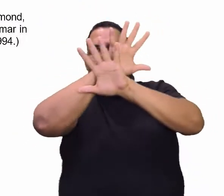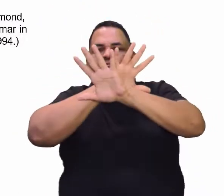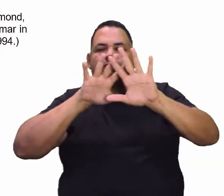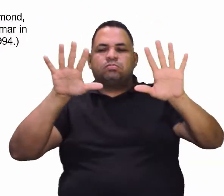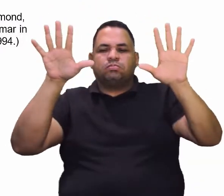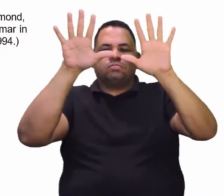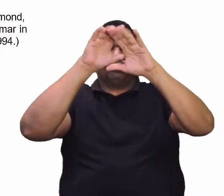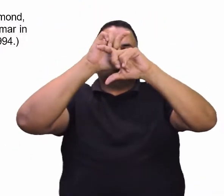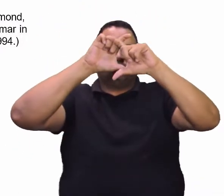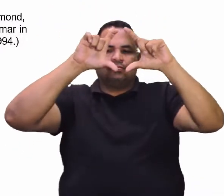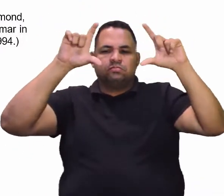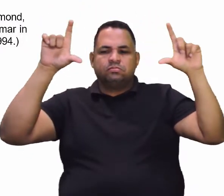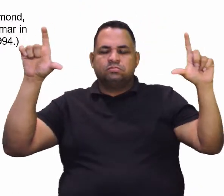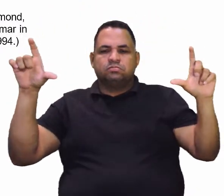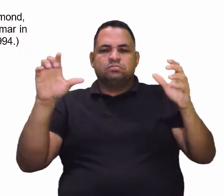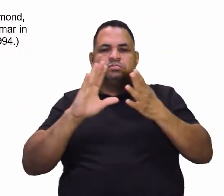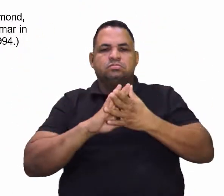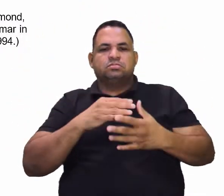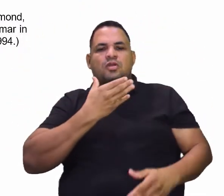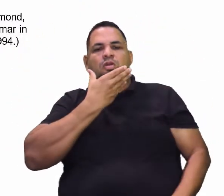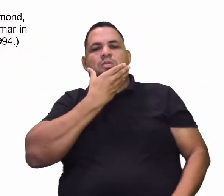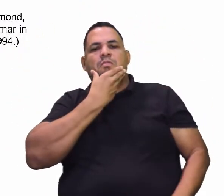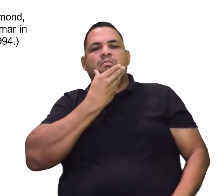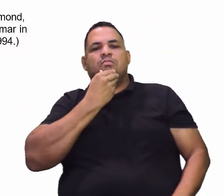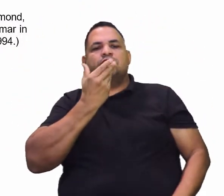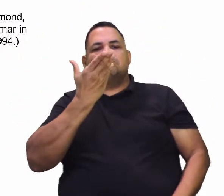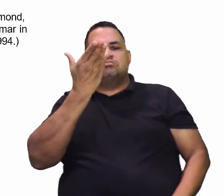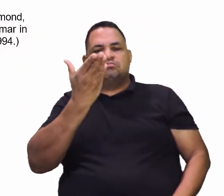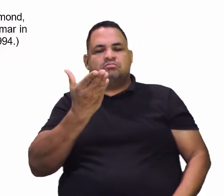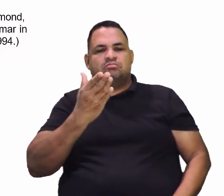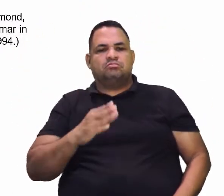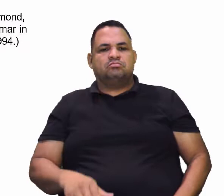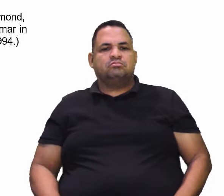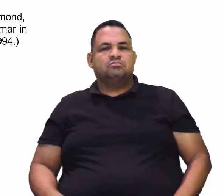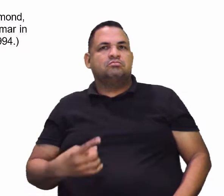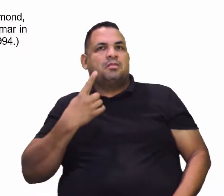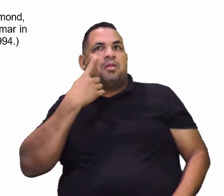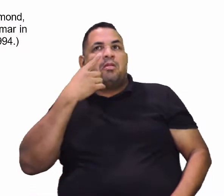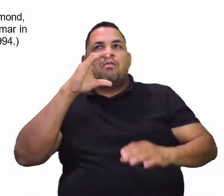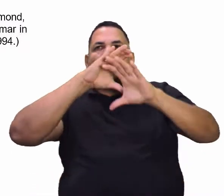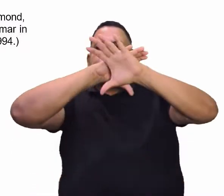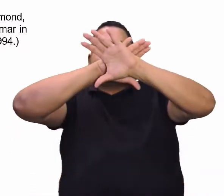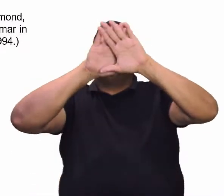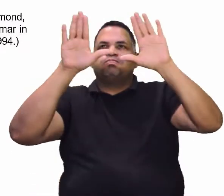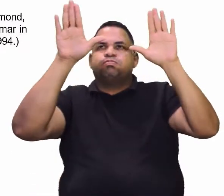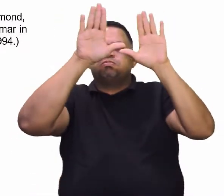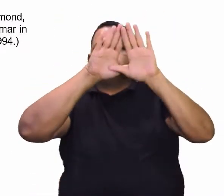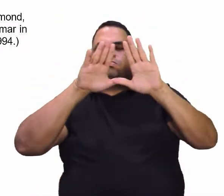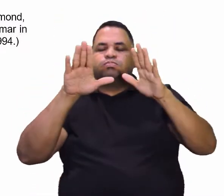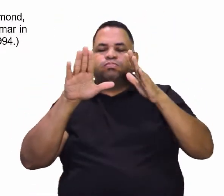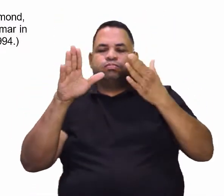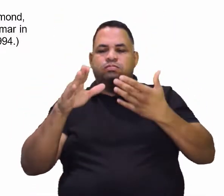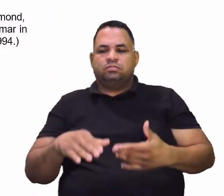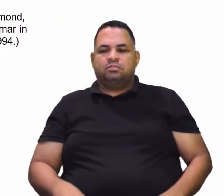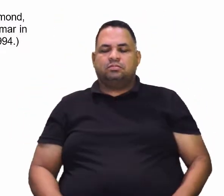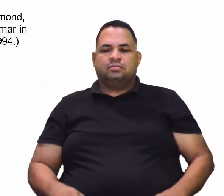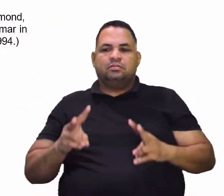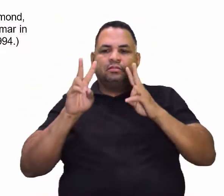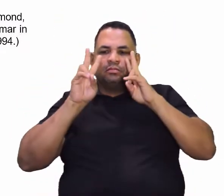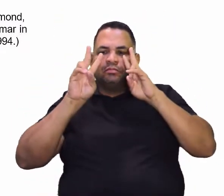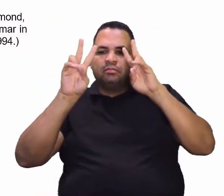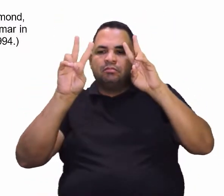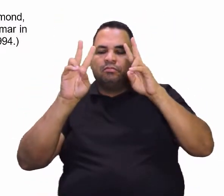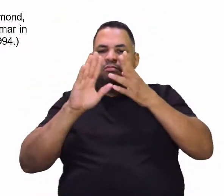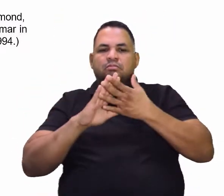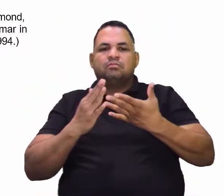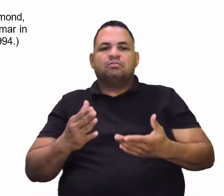Bem cloud. E aí esse rapaz fala assim, it is going to rain. Ele olha para as nuvens e fala, it is going to rain.